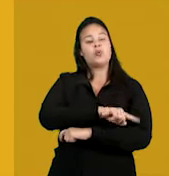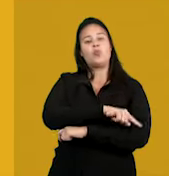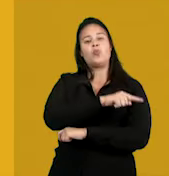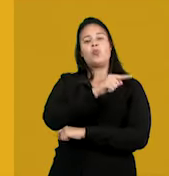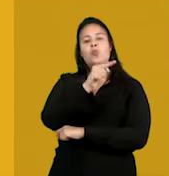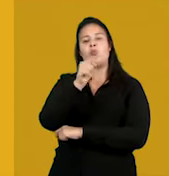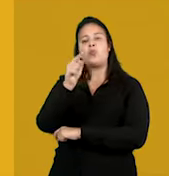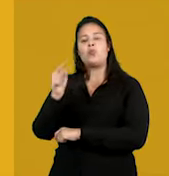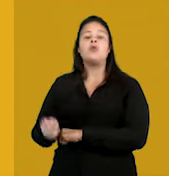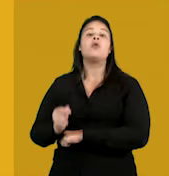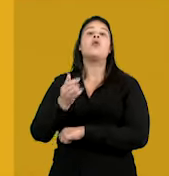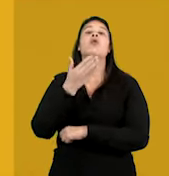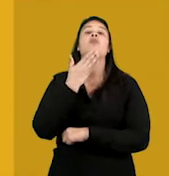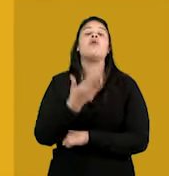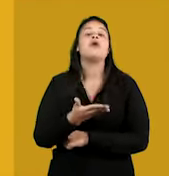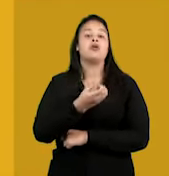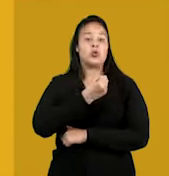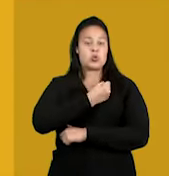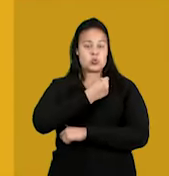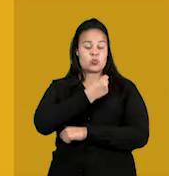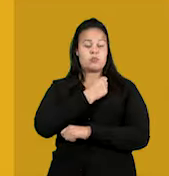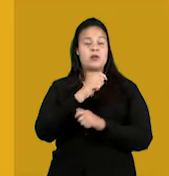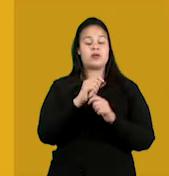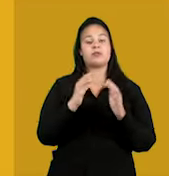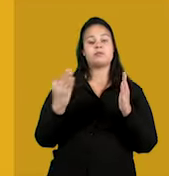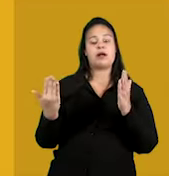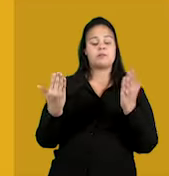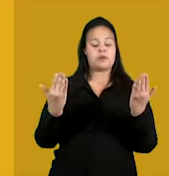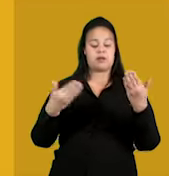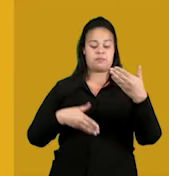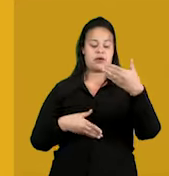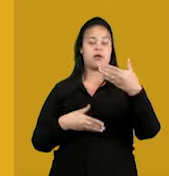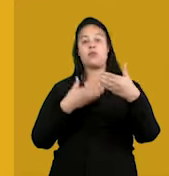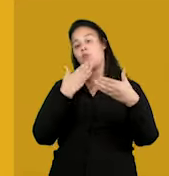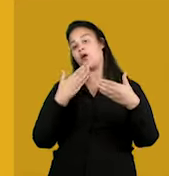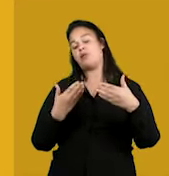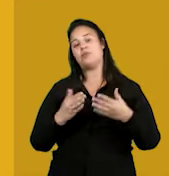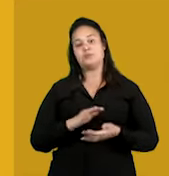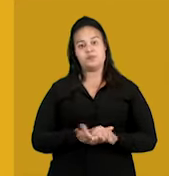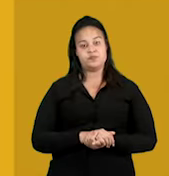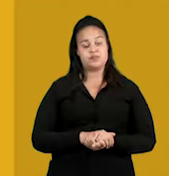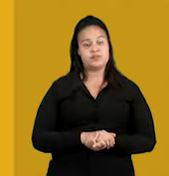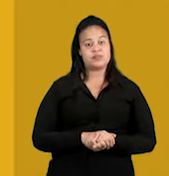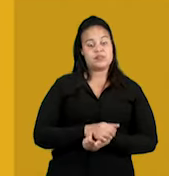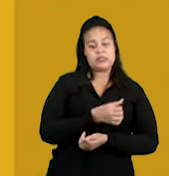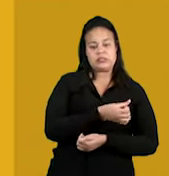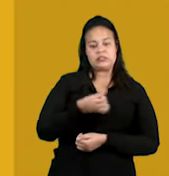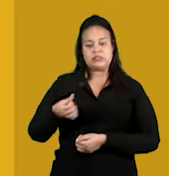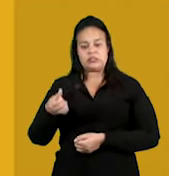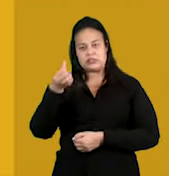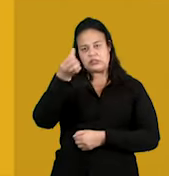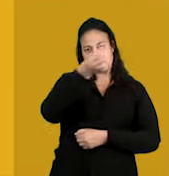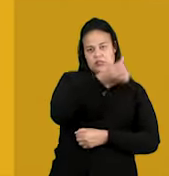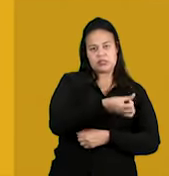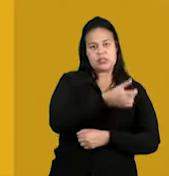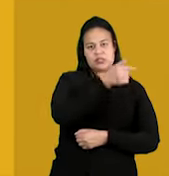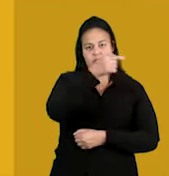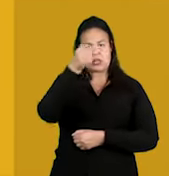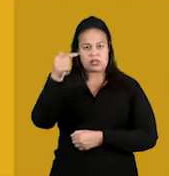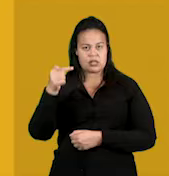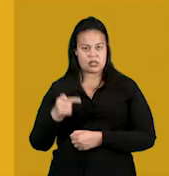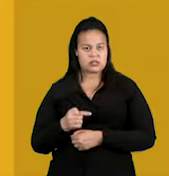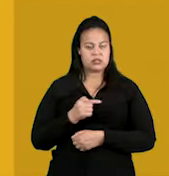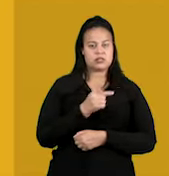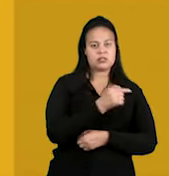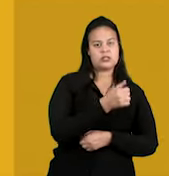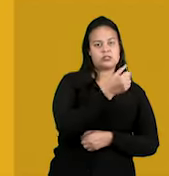aumentei o número de lados desse polígono. Ao aumentar o número de lados